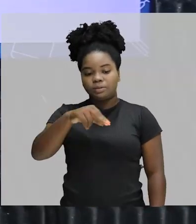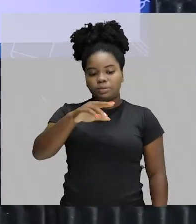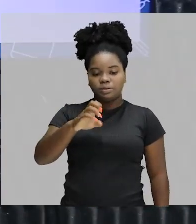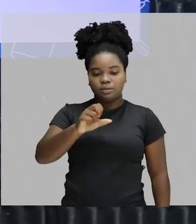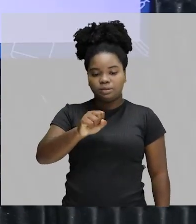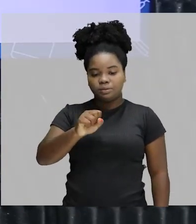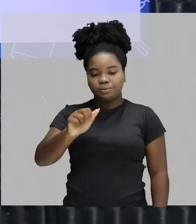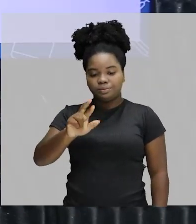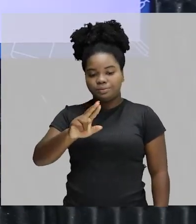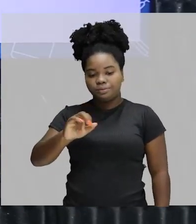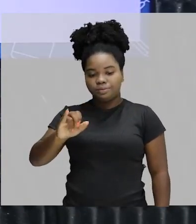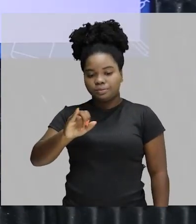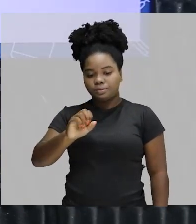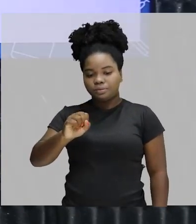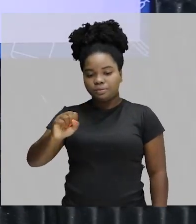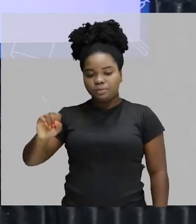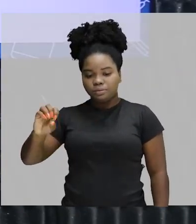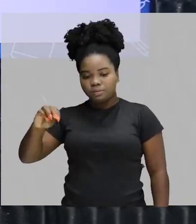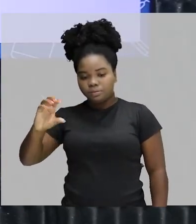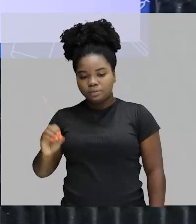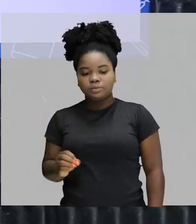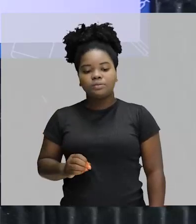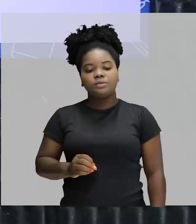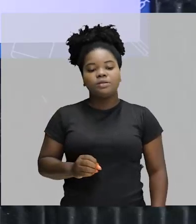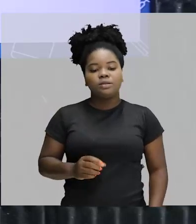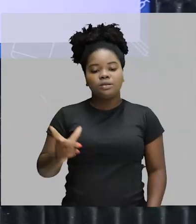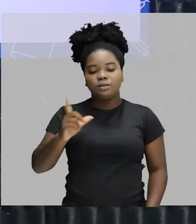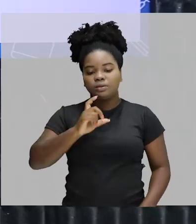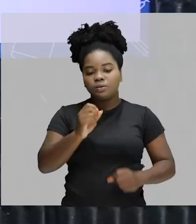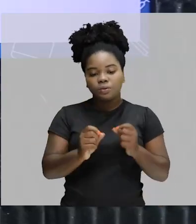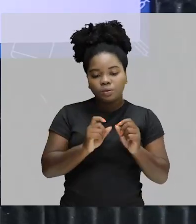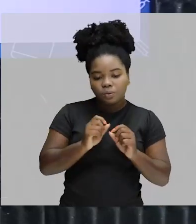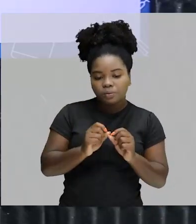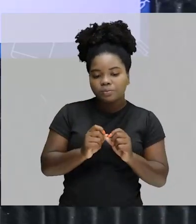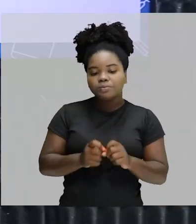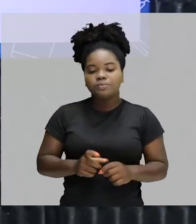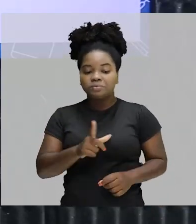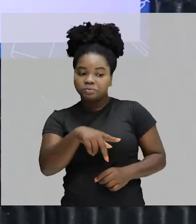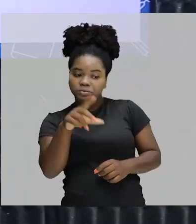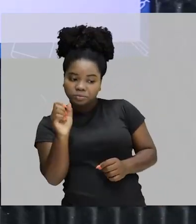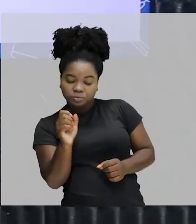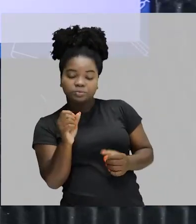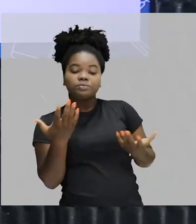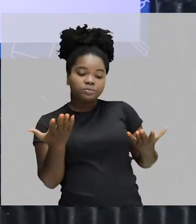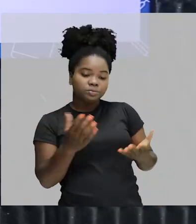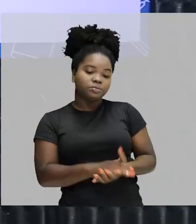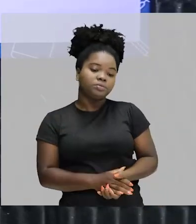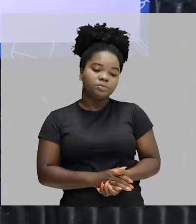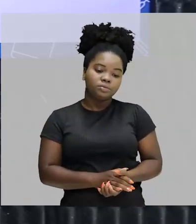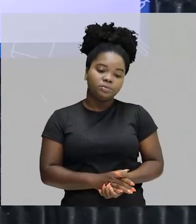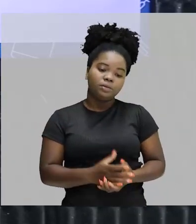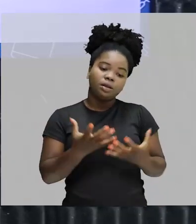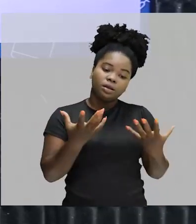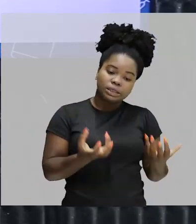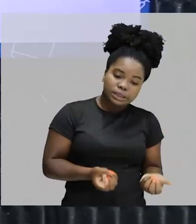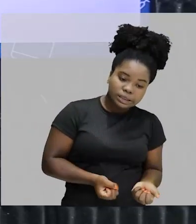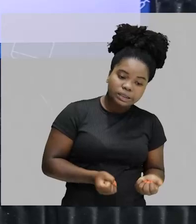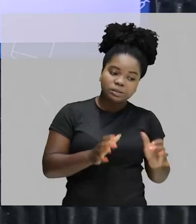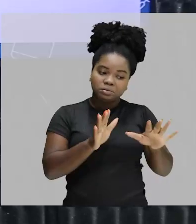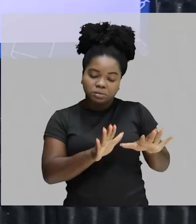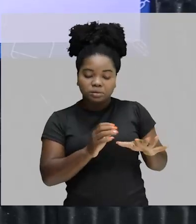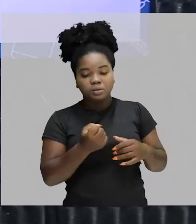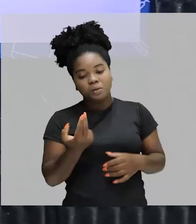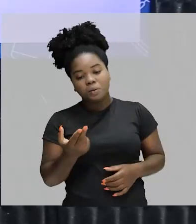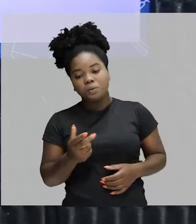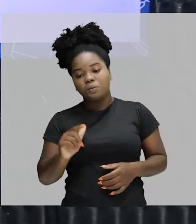necessaríssimo, precaríssimo e cheíssimo. Então, a gente tem aí a opção de escolher, né? É mais aceito dessa forma,